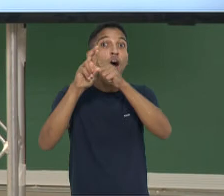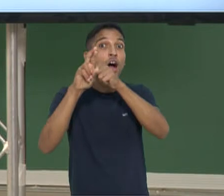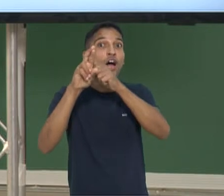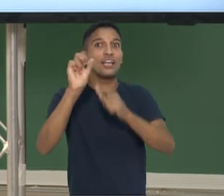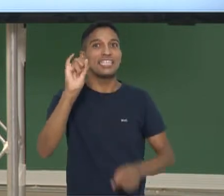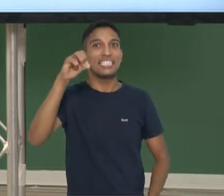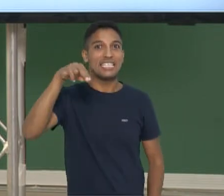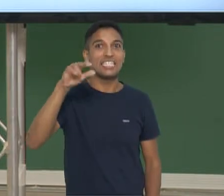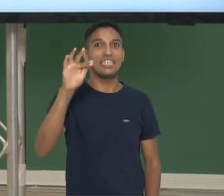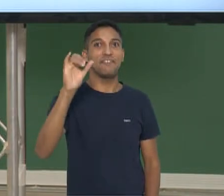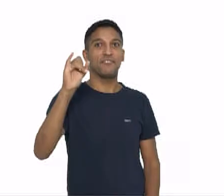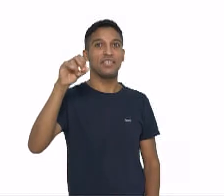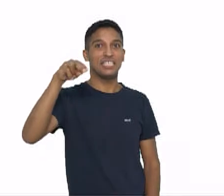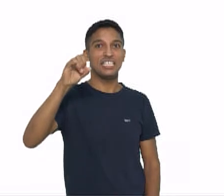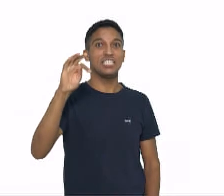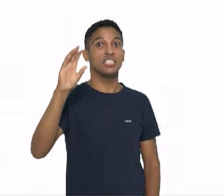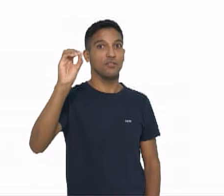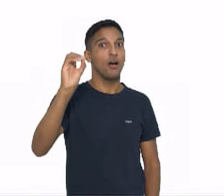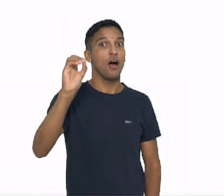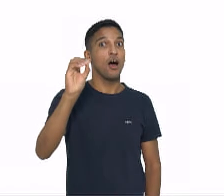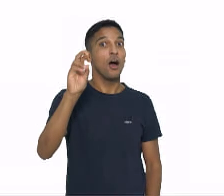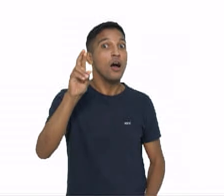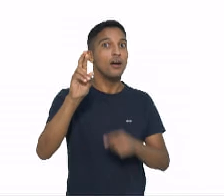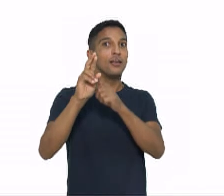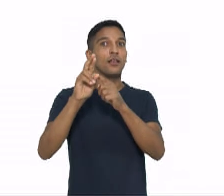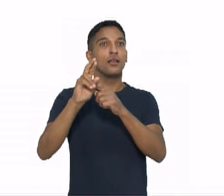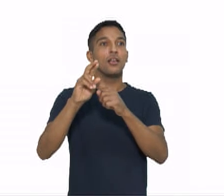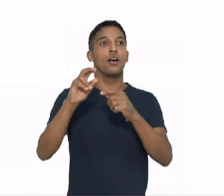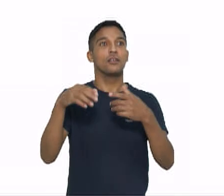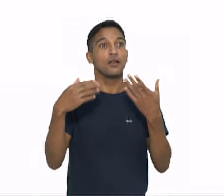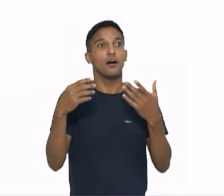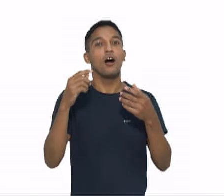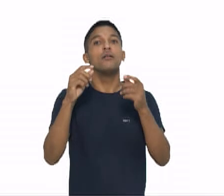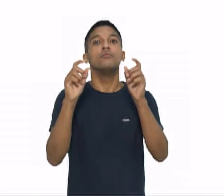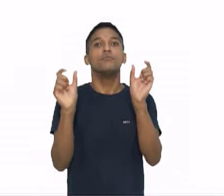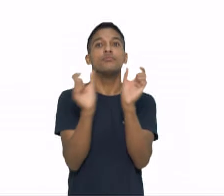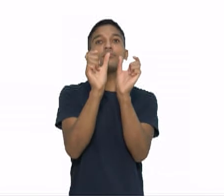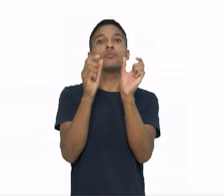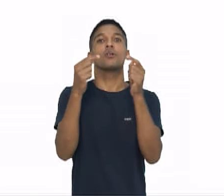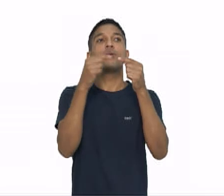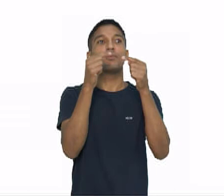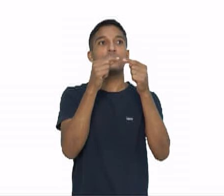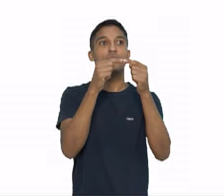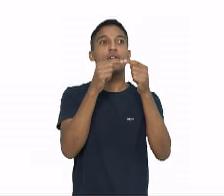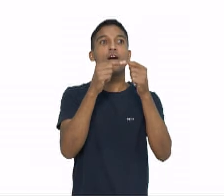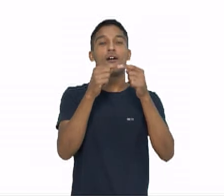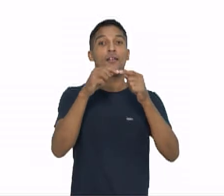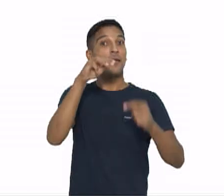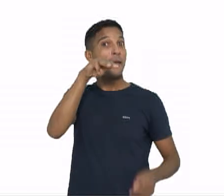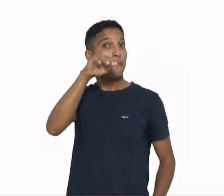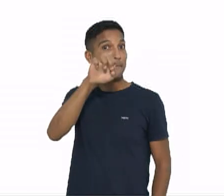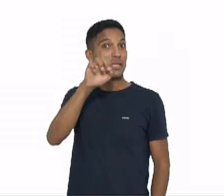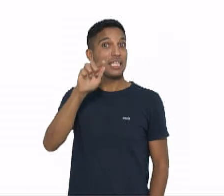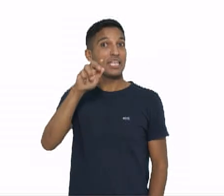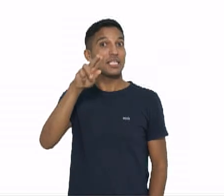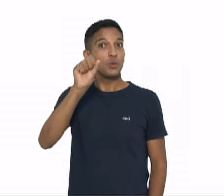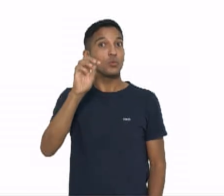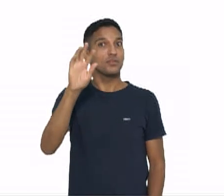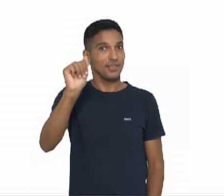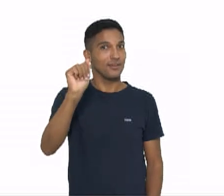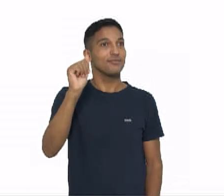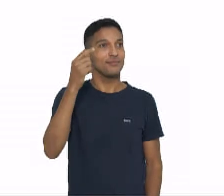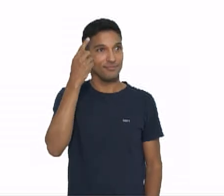que é no singular, né? Me gusta andar en bici. Eu gosto de andar de bicicleta. Me gusta usar